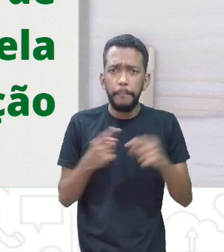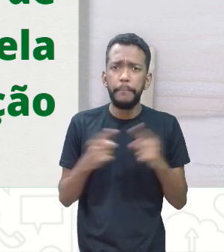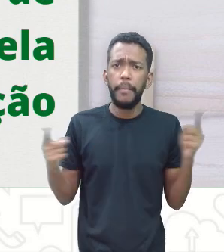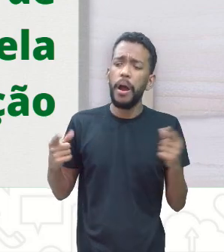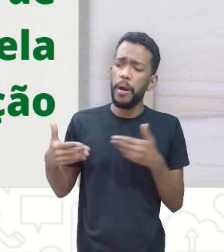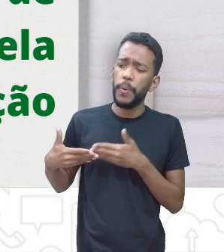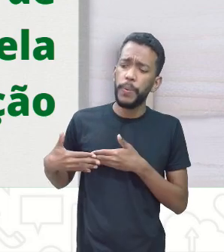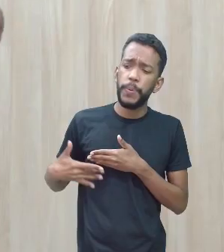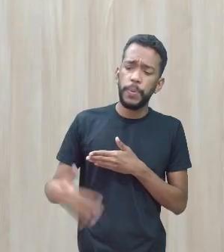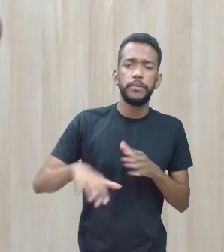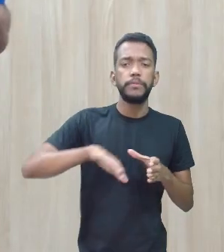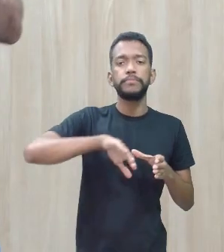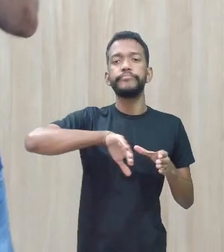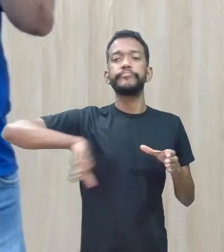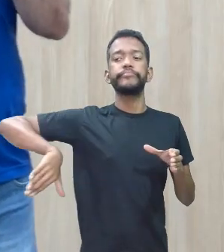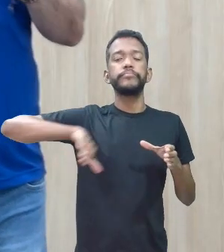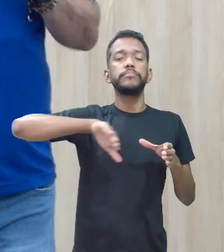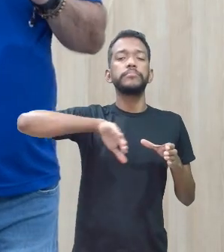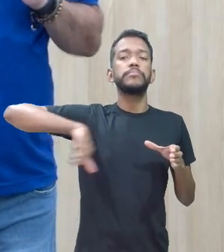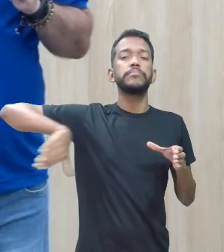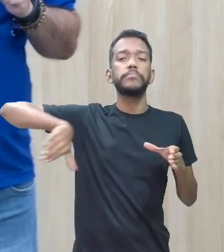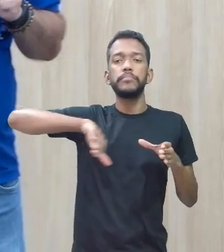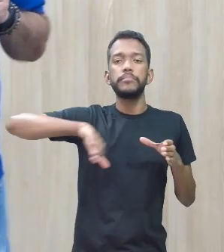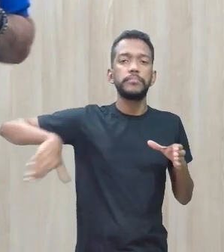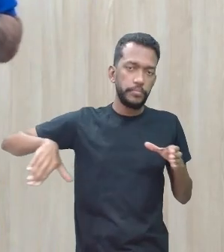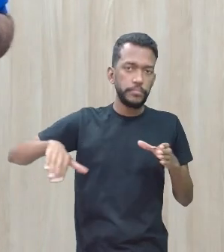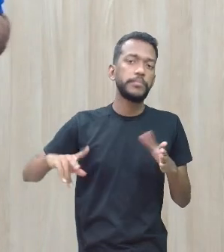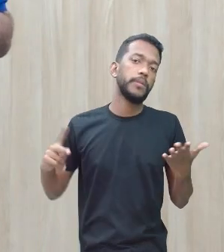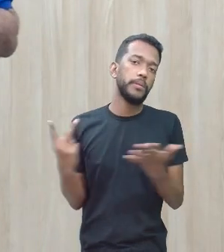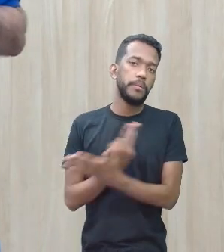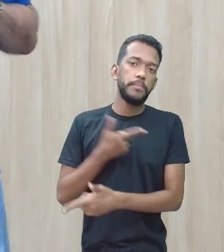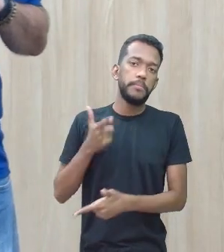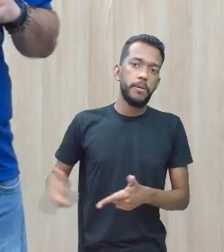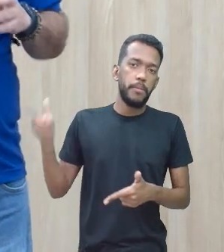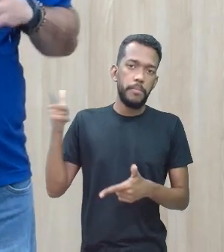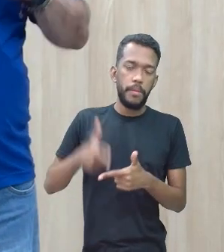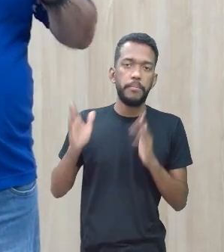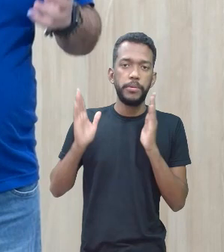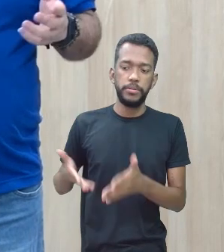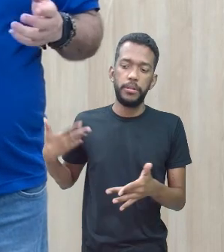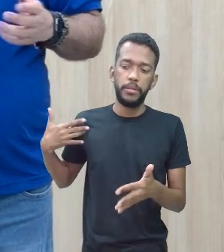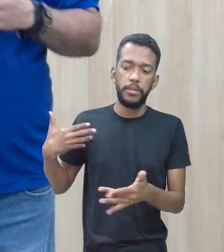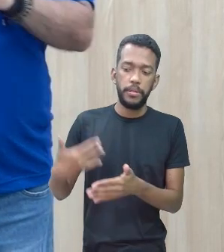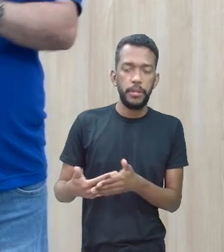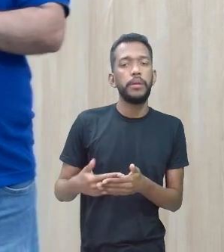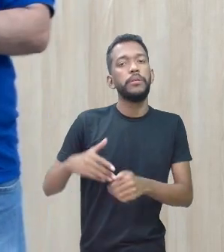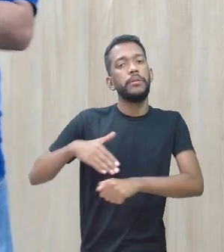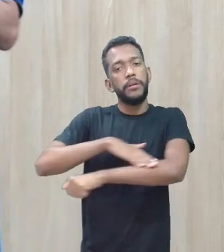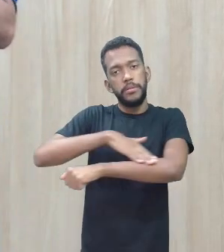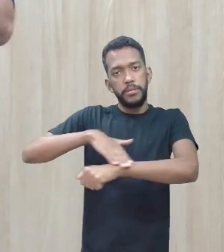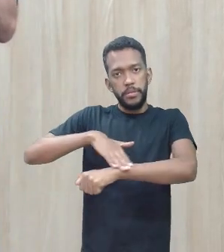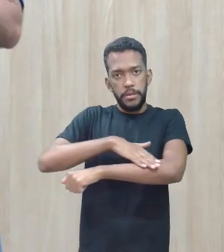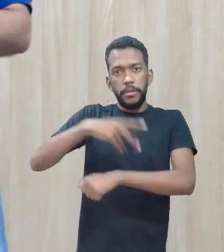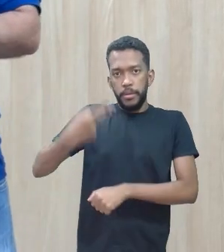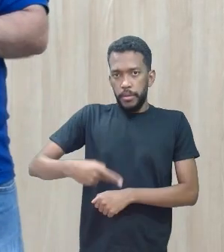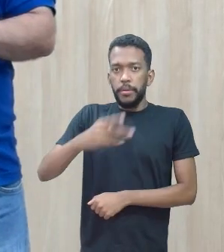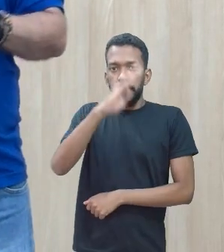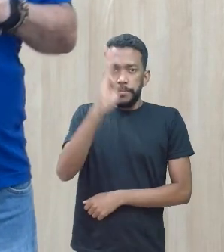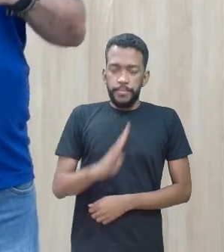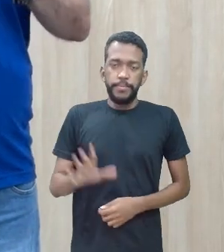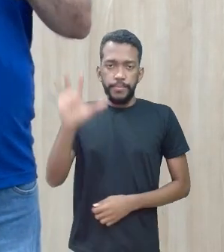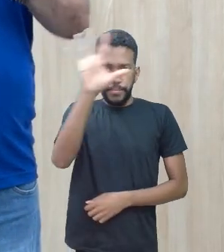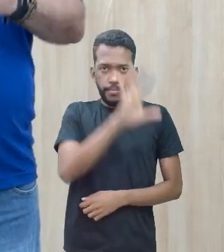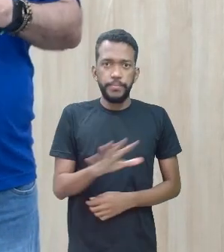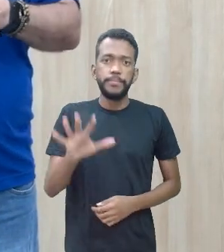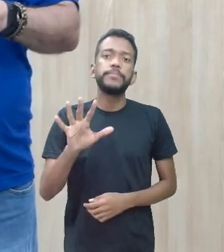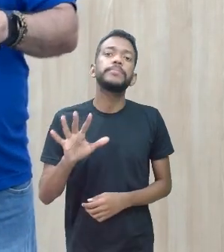sendo marginalizada, gerando, né, problemas, né, de ordem étnica, né, e racial aqui no Brasil,